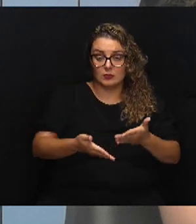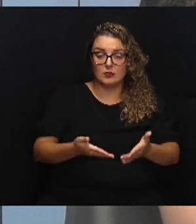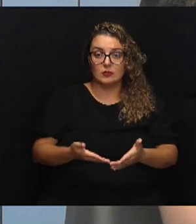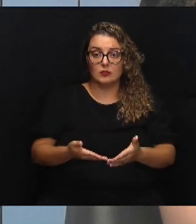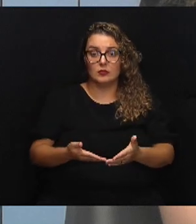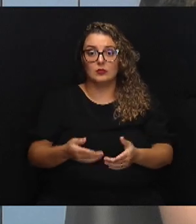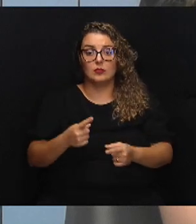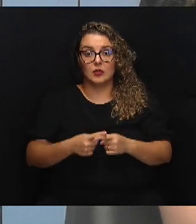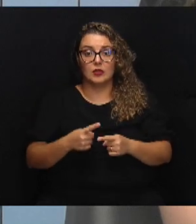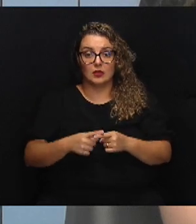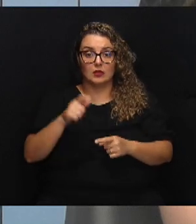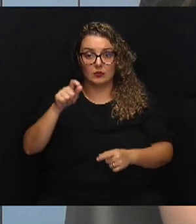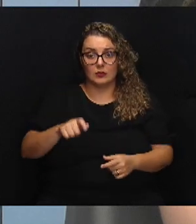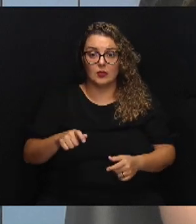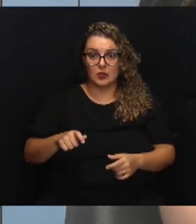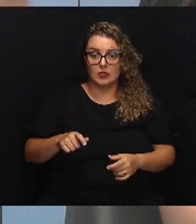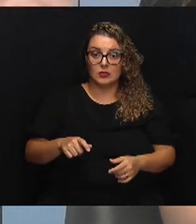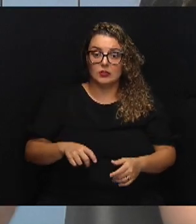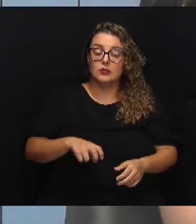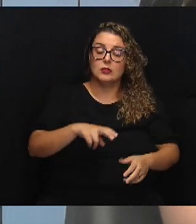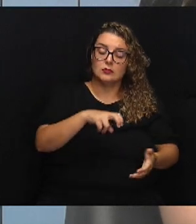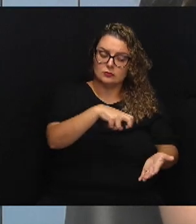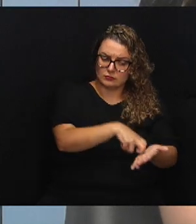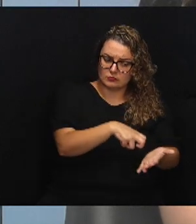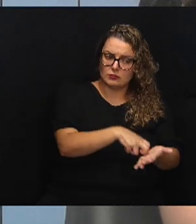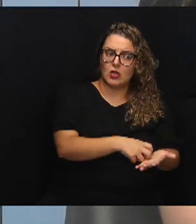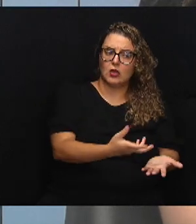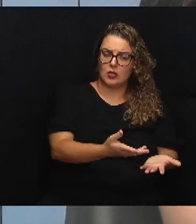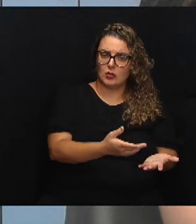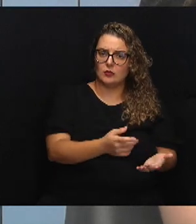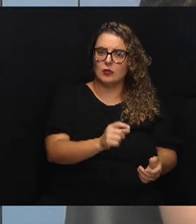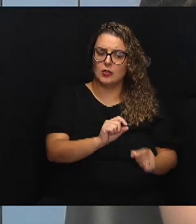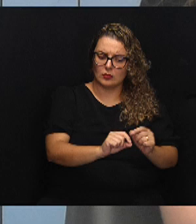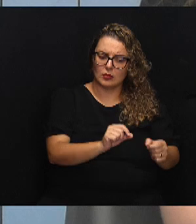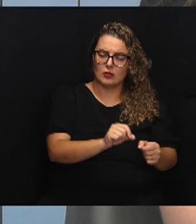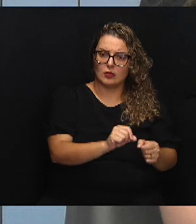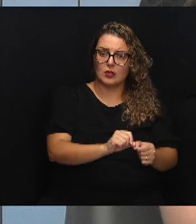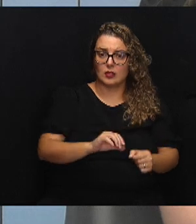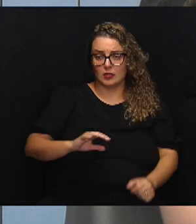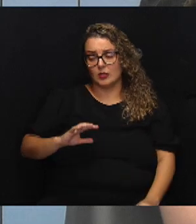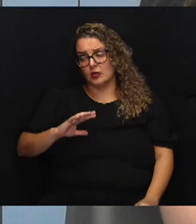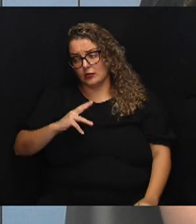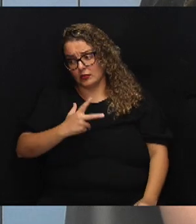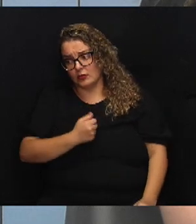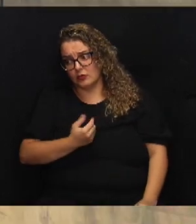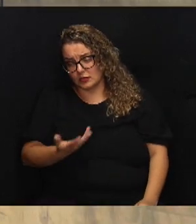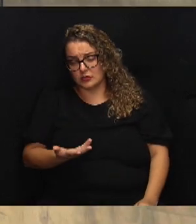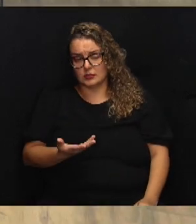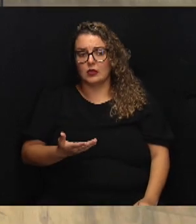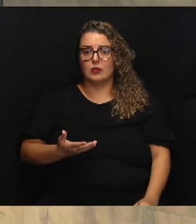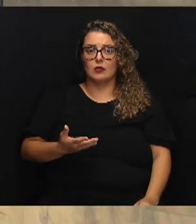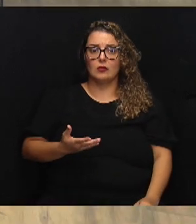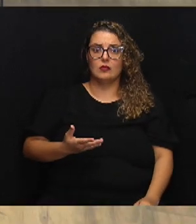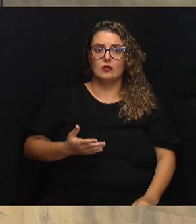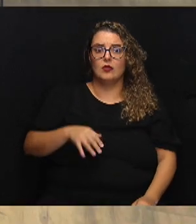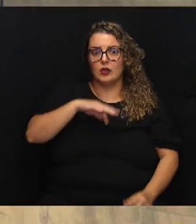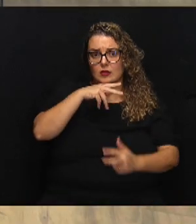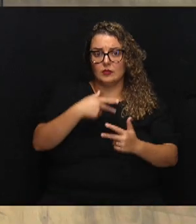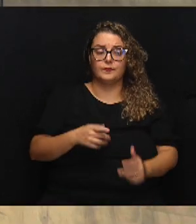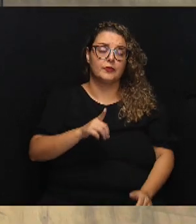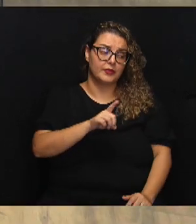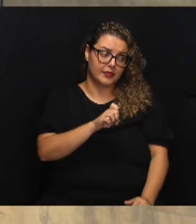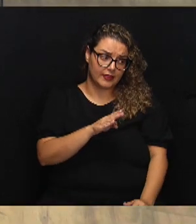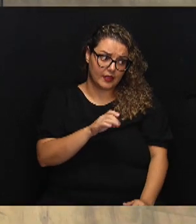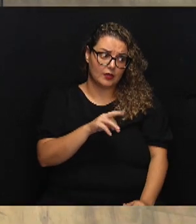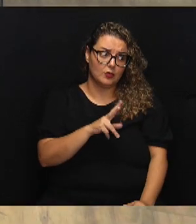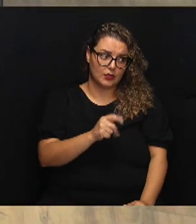a pessoa pague pelo que fez e o animal aí seja salvo dessa situação. Débora, é muita denúncia, né, que chega